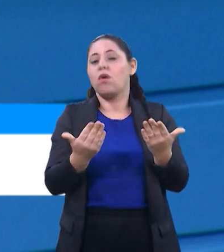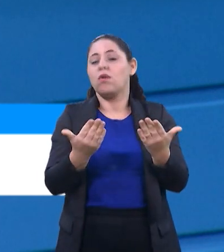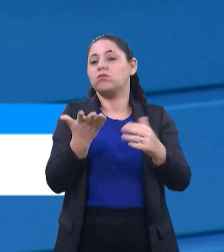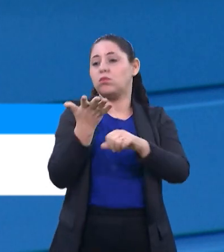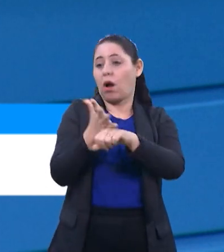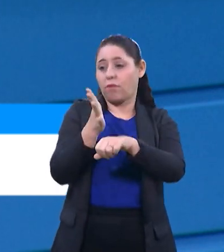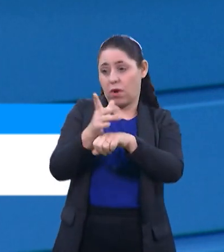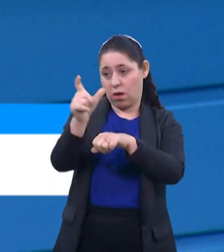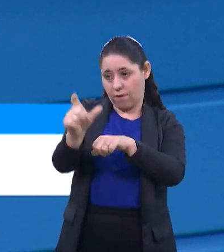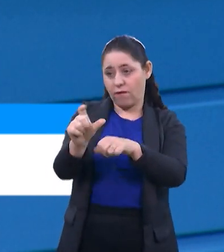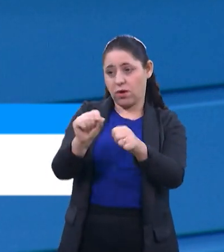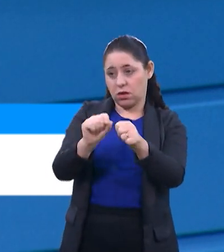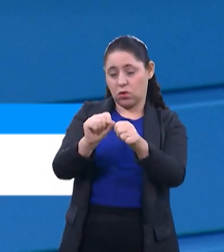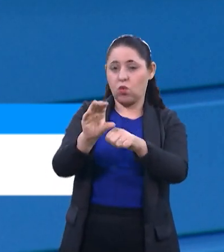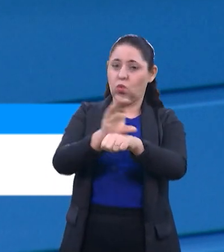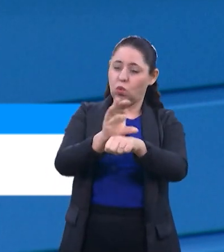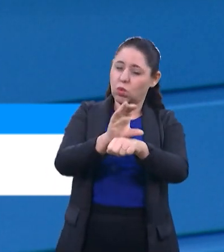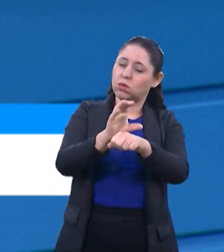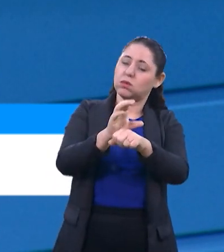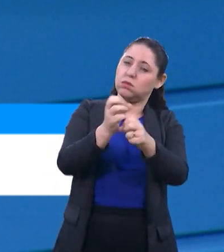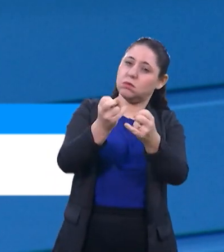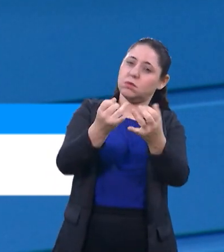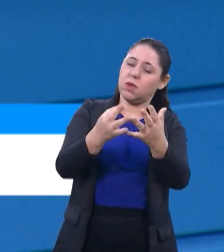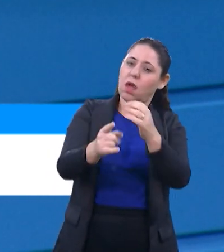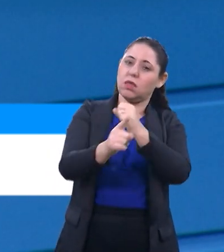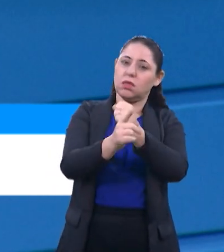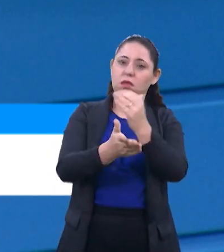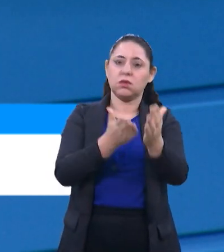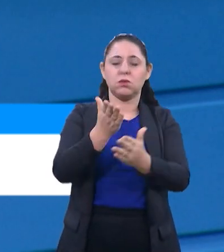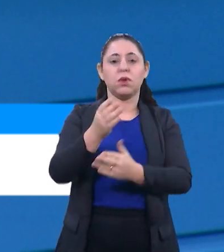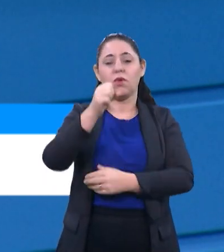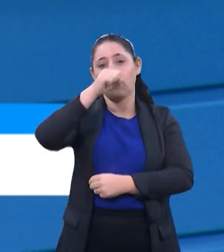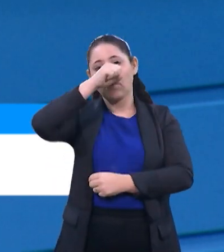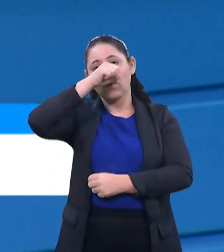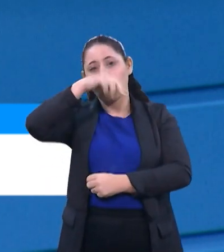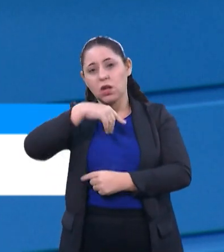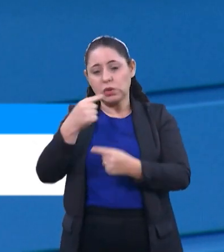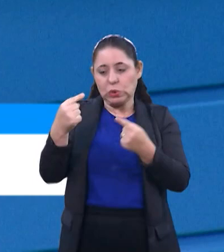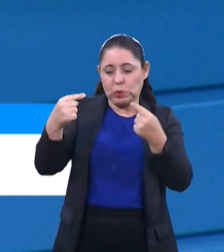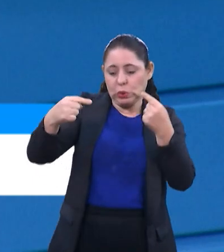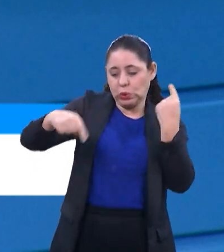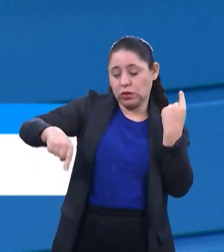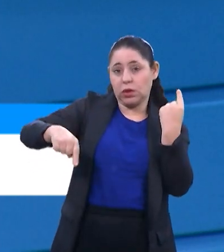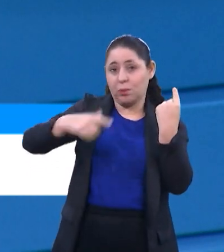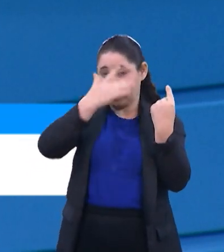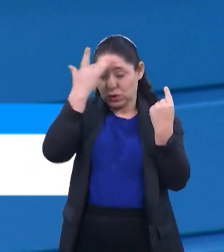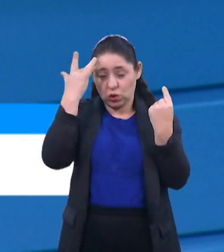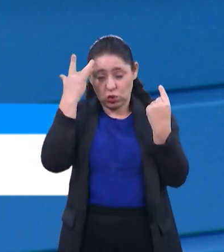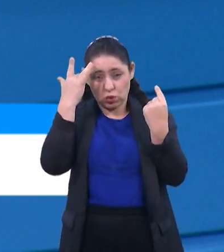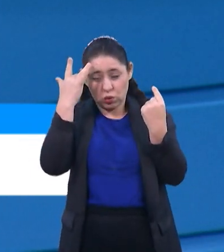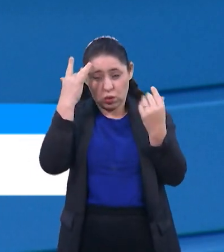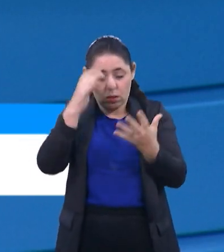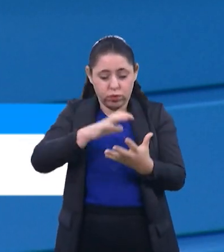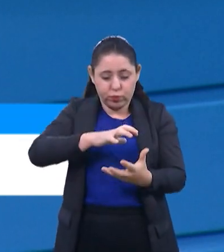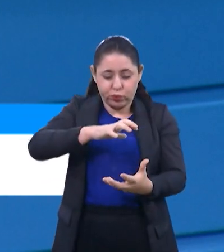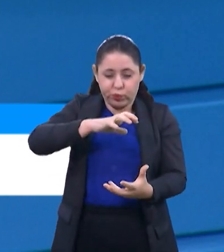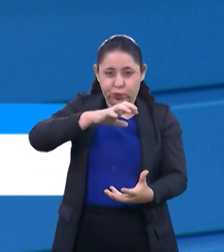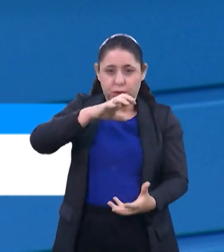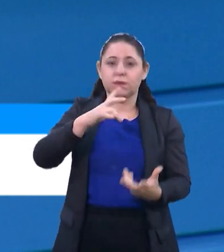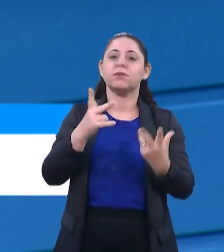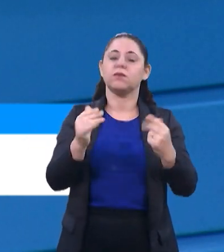com o objetivo de capacitá-los no atendimento a casos de violência contra a pessoa